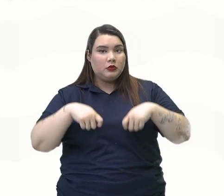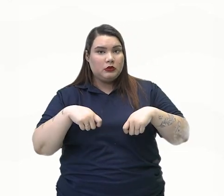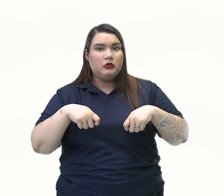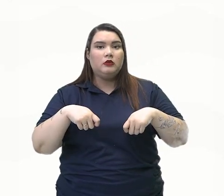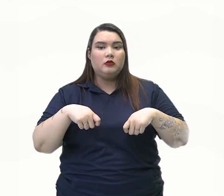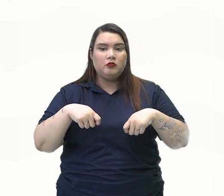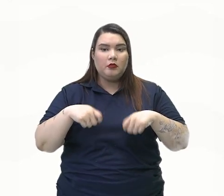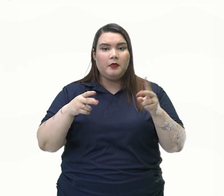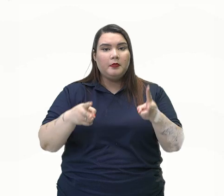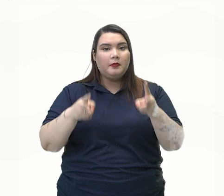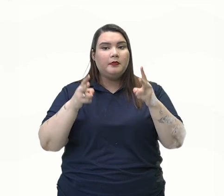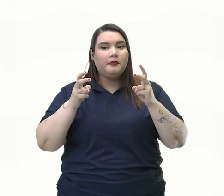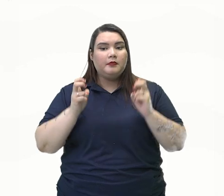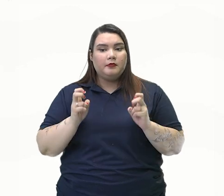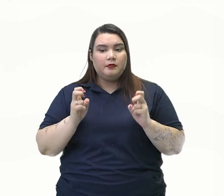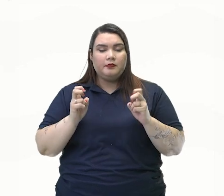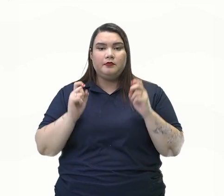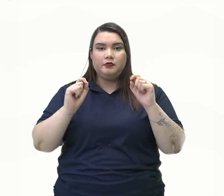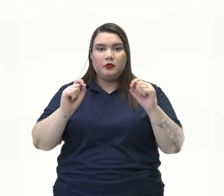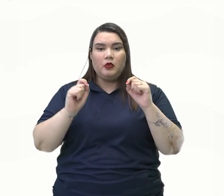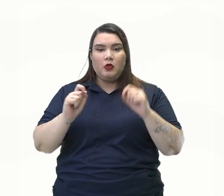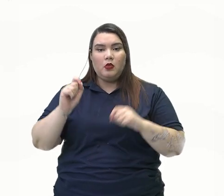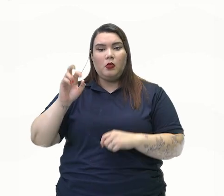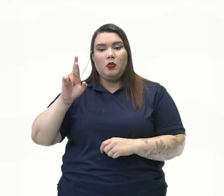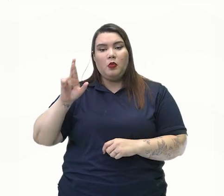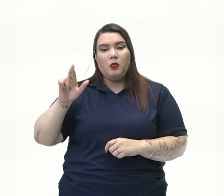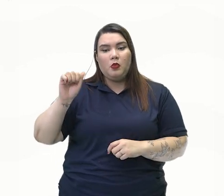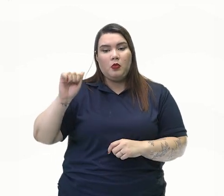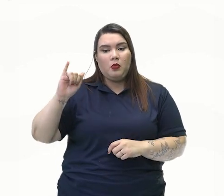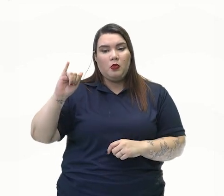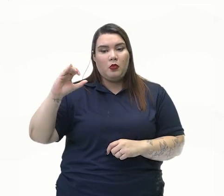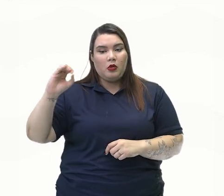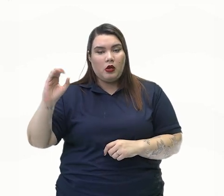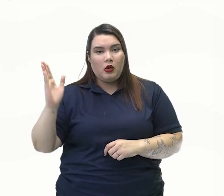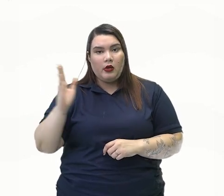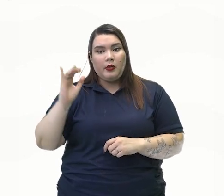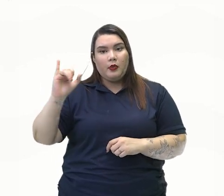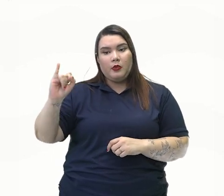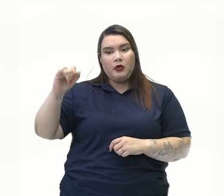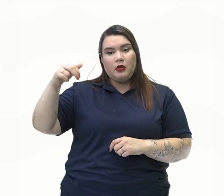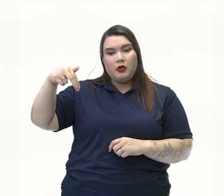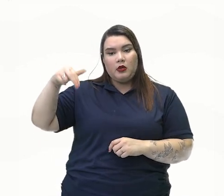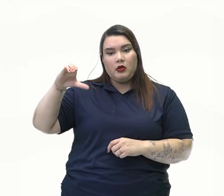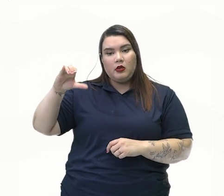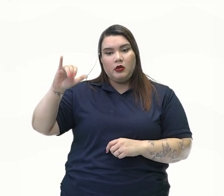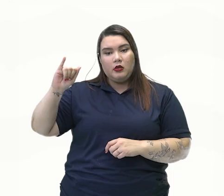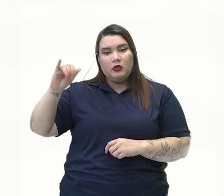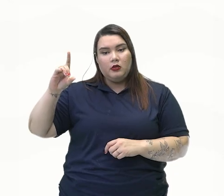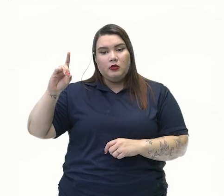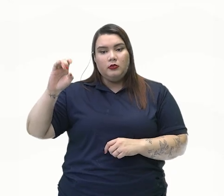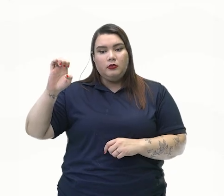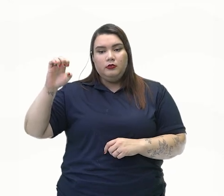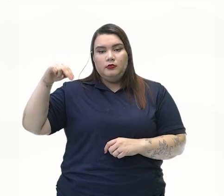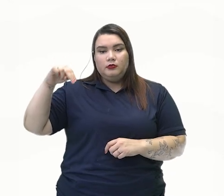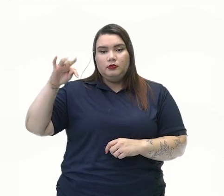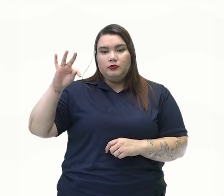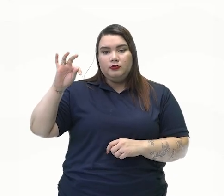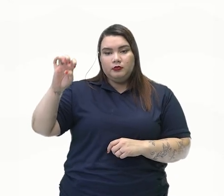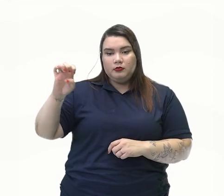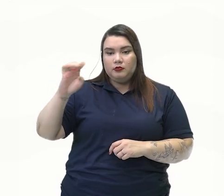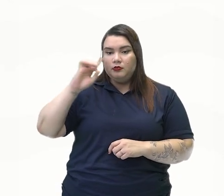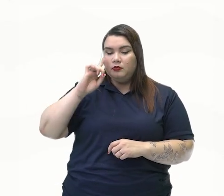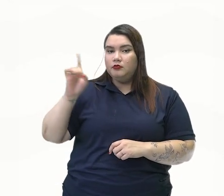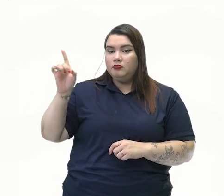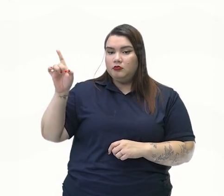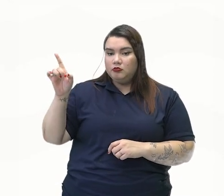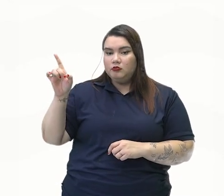é possível perceber que o raio de luz incidente, você tem aqui o